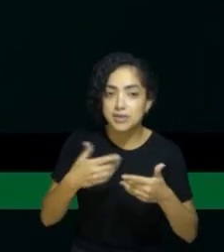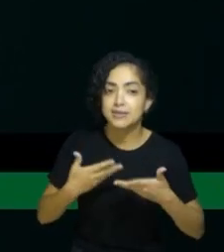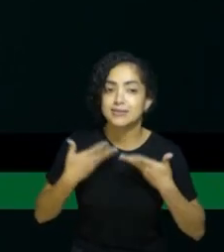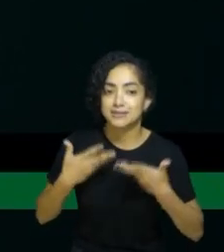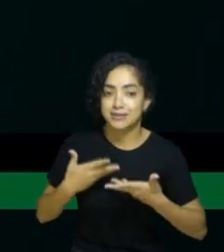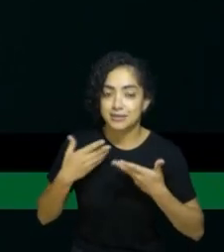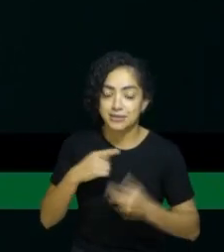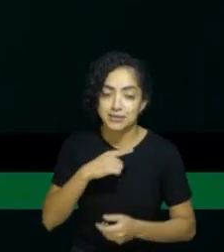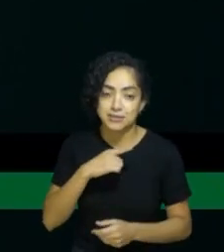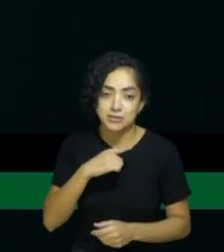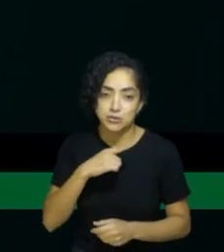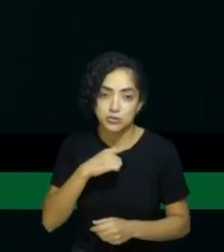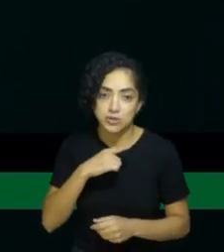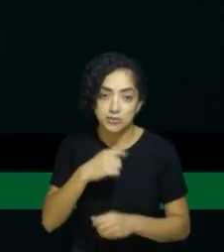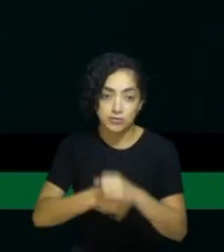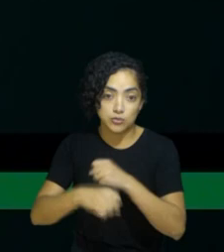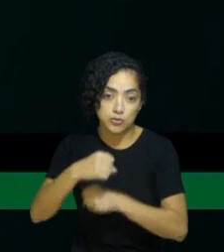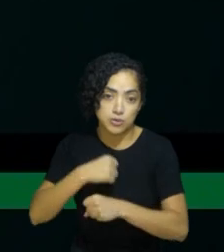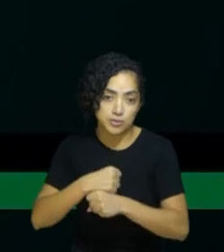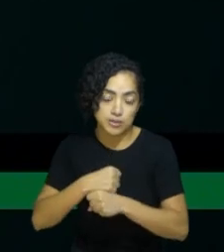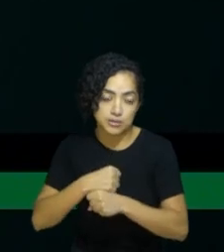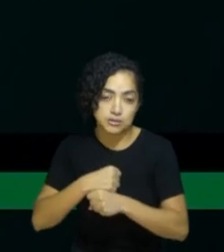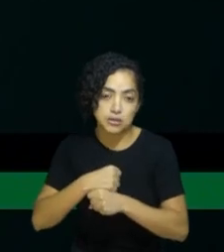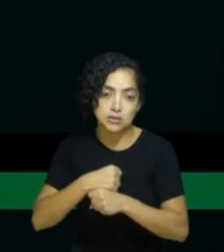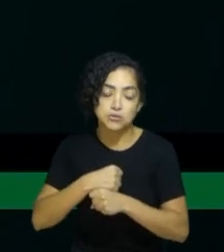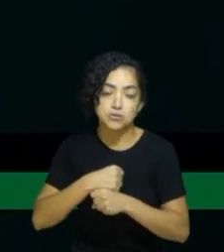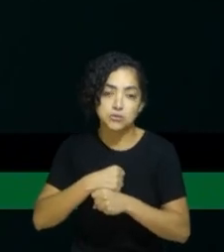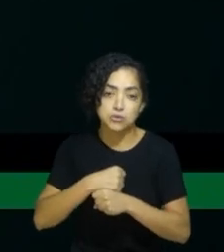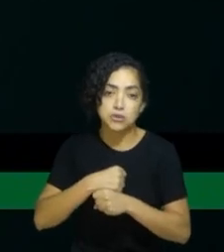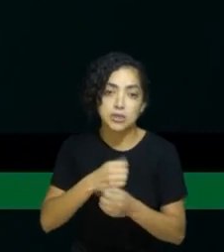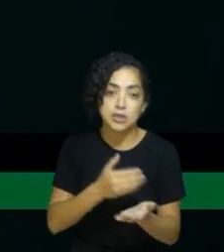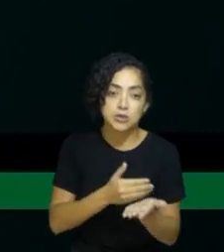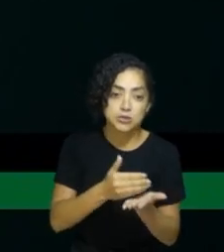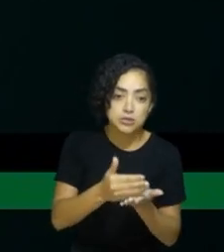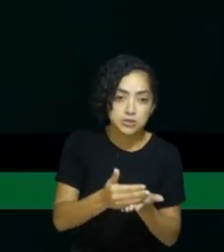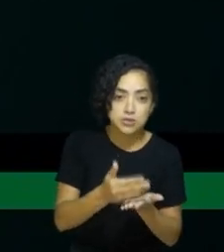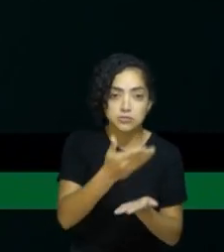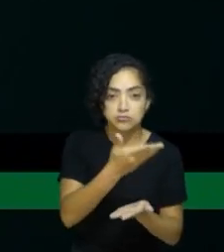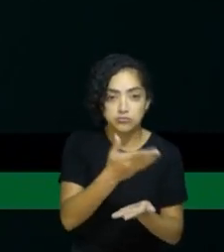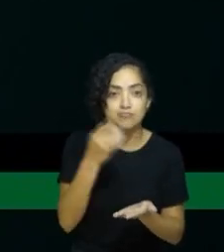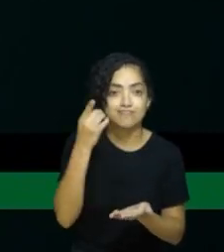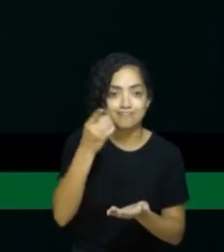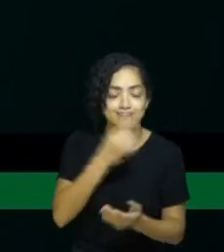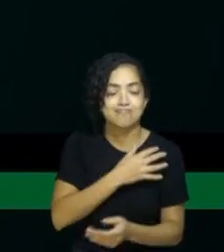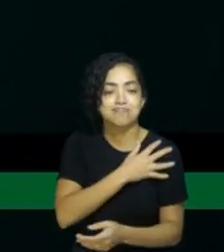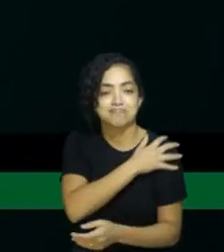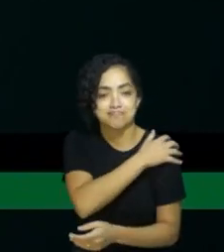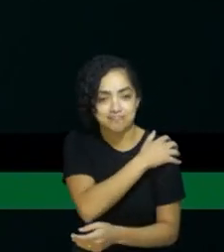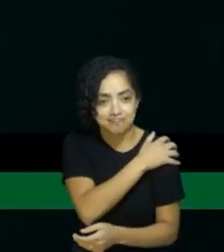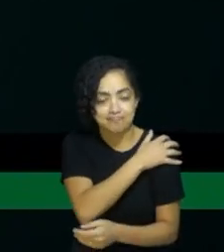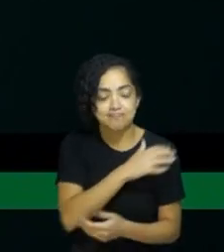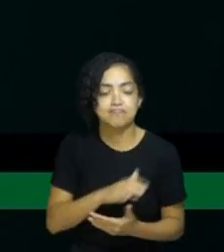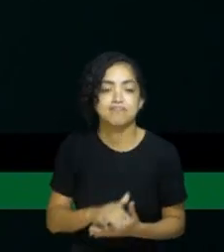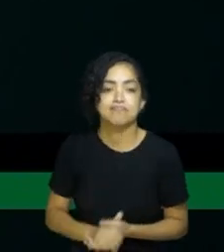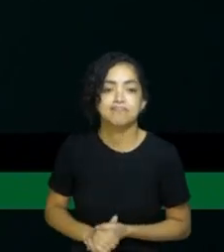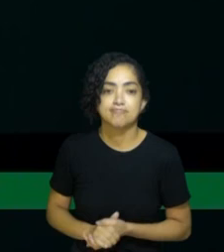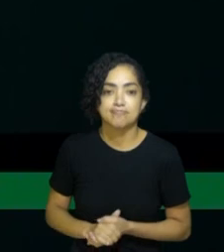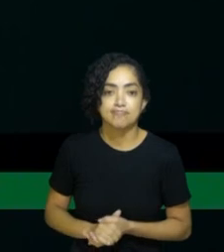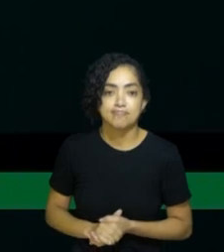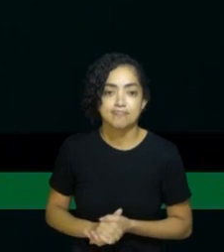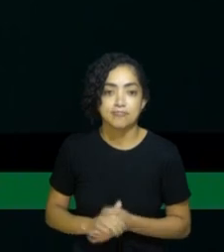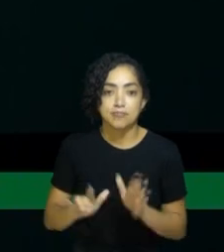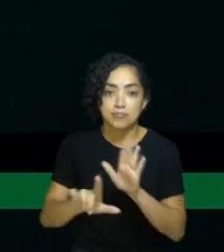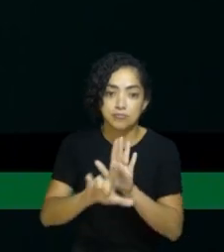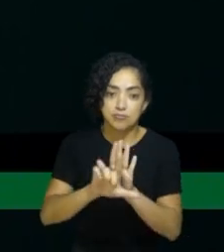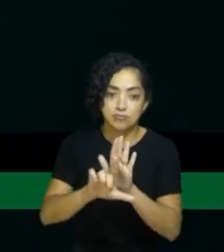tive no ano passado quando por iniciativa do deputado Napoleão Bernardes nós tivemos uma lei de